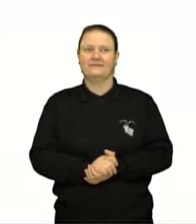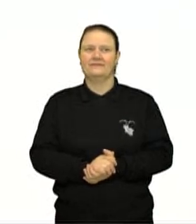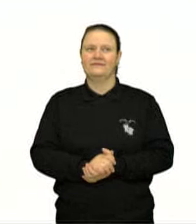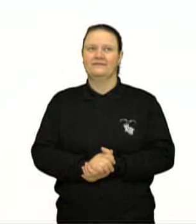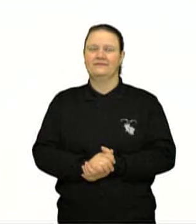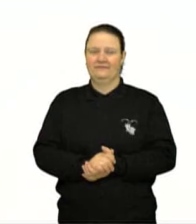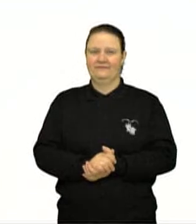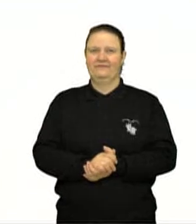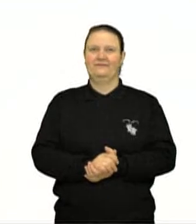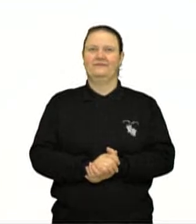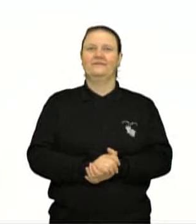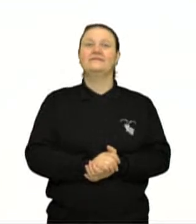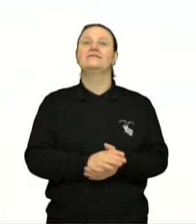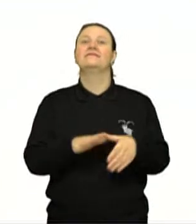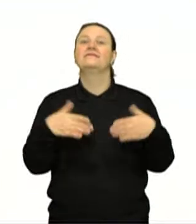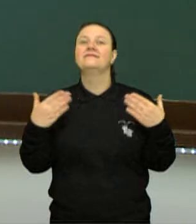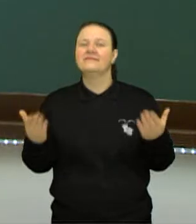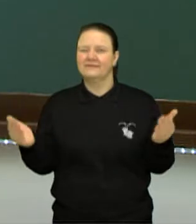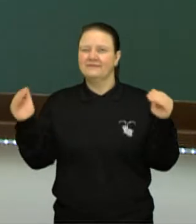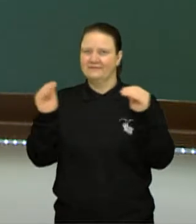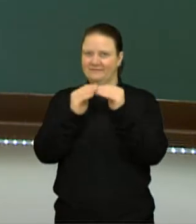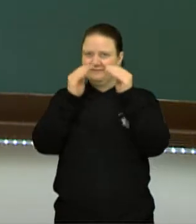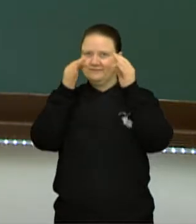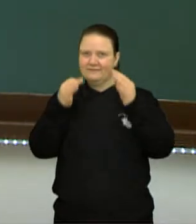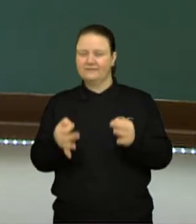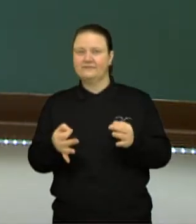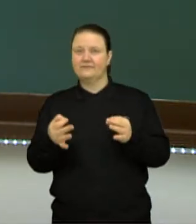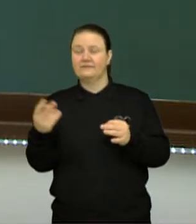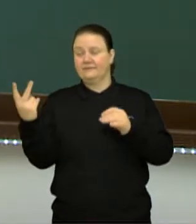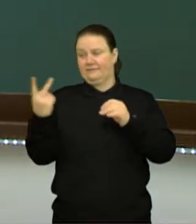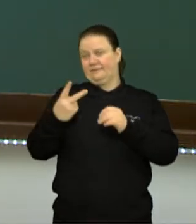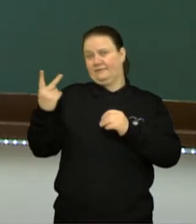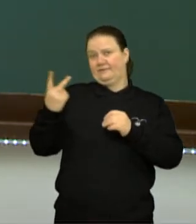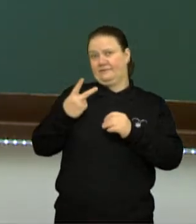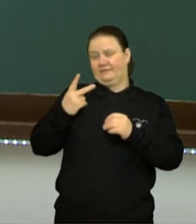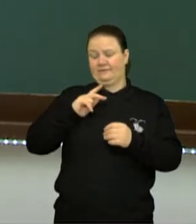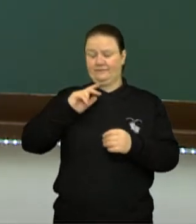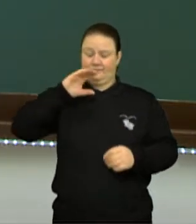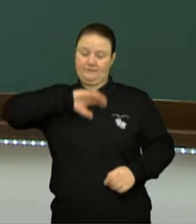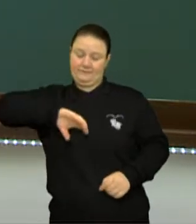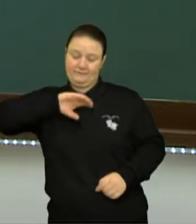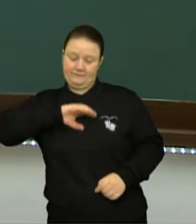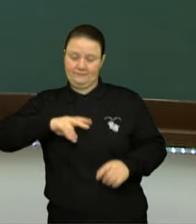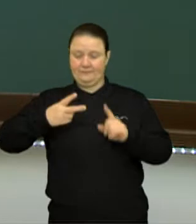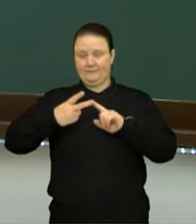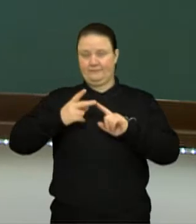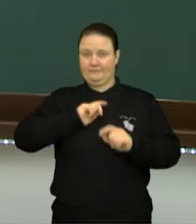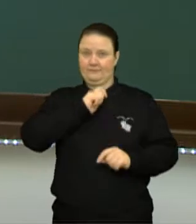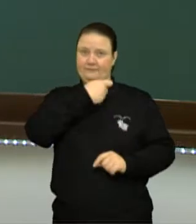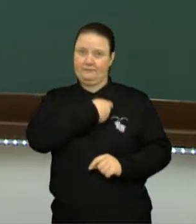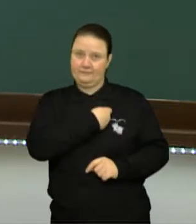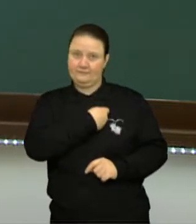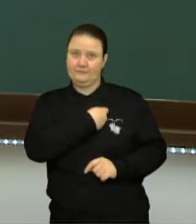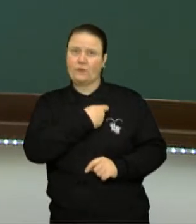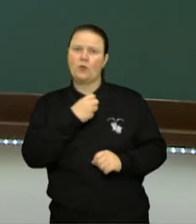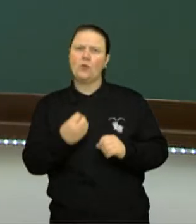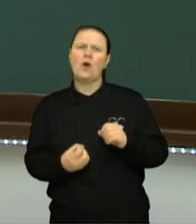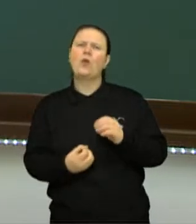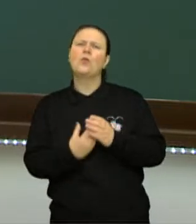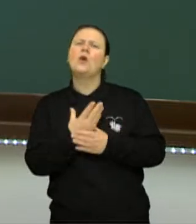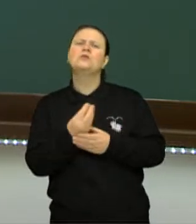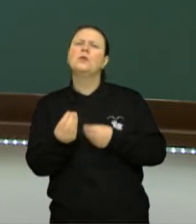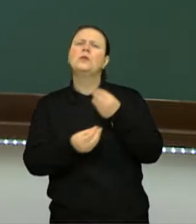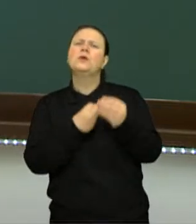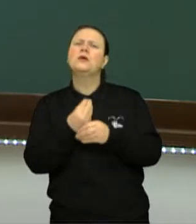y francés. ¿De acuerdo? Porque essas línguas, português e espanhol, derivam do latim, por isso